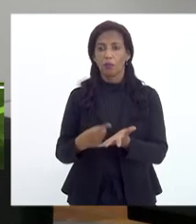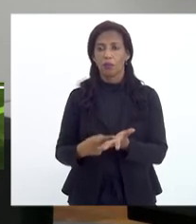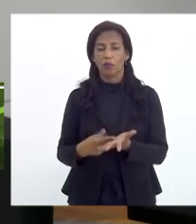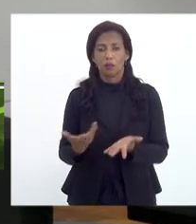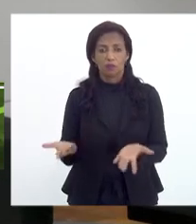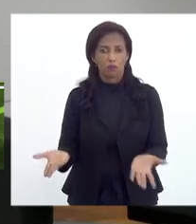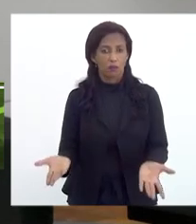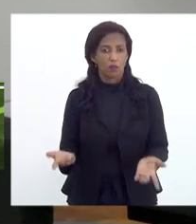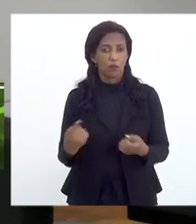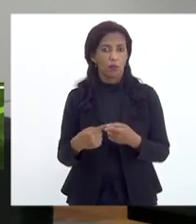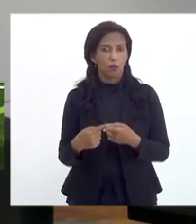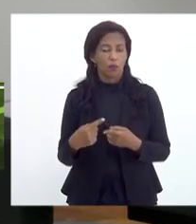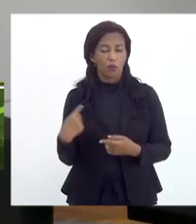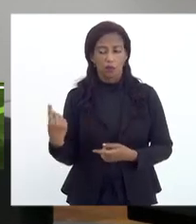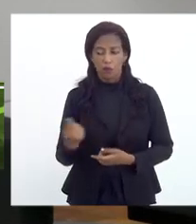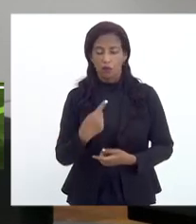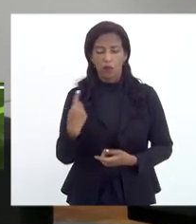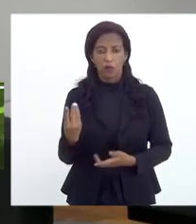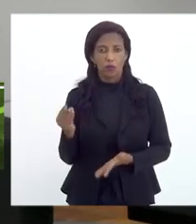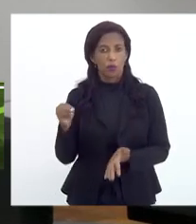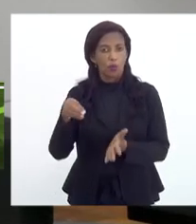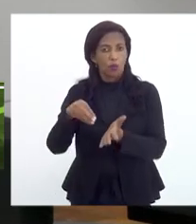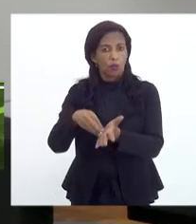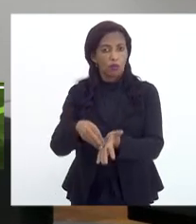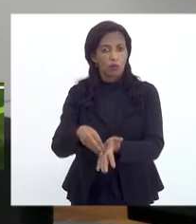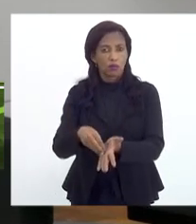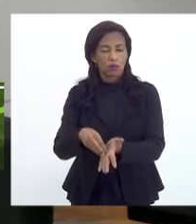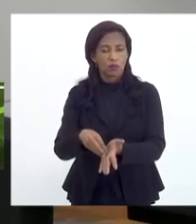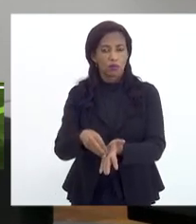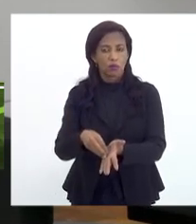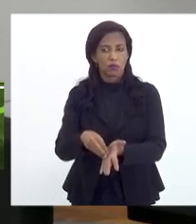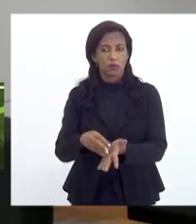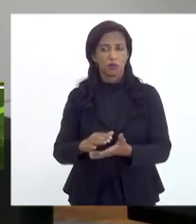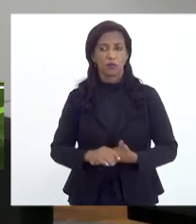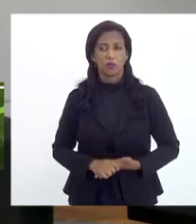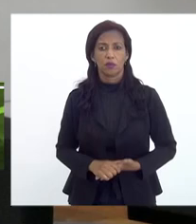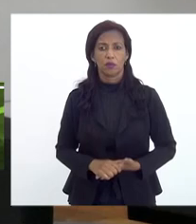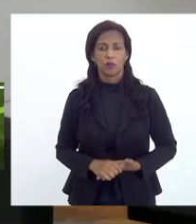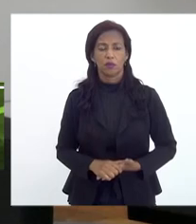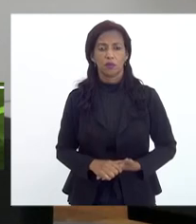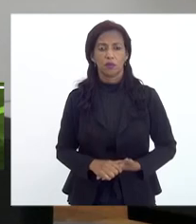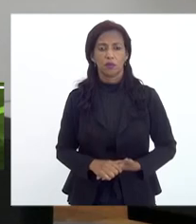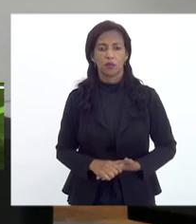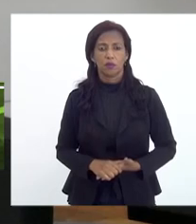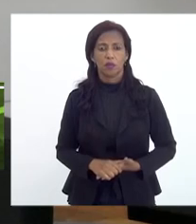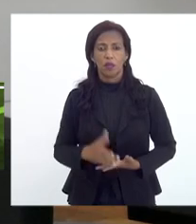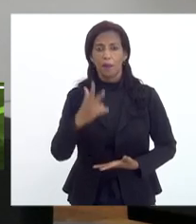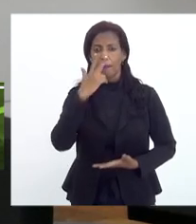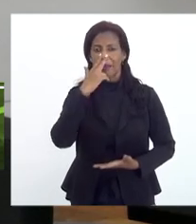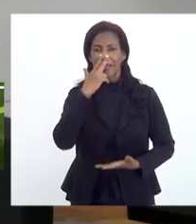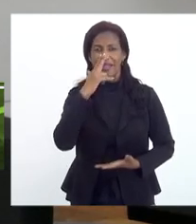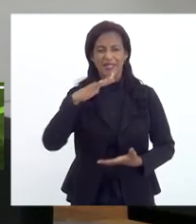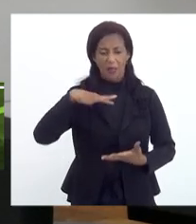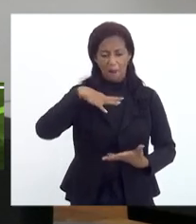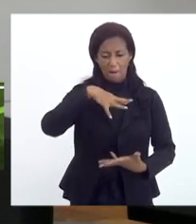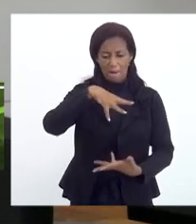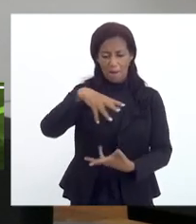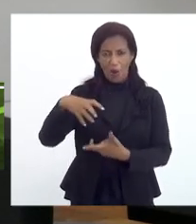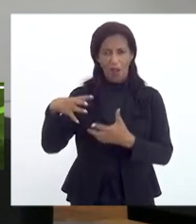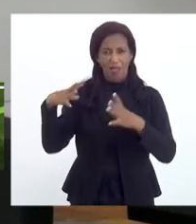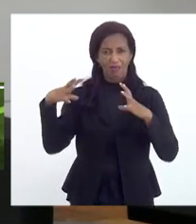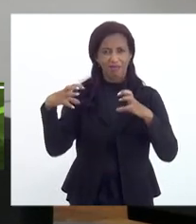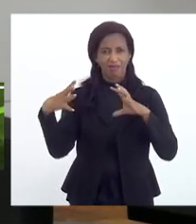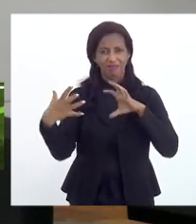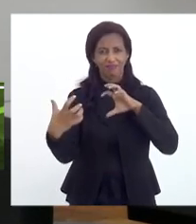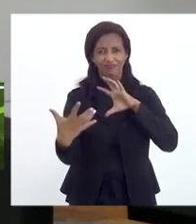Afinal de contas A gente está Colocado Num Numa Bola De neve Não vamos